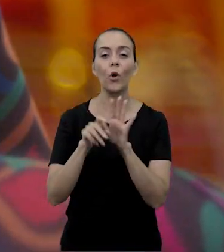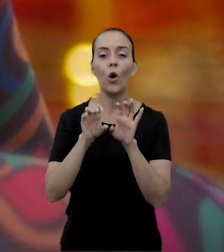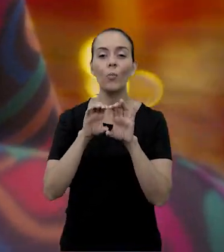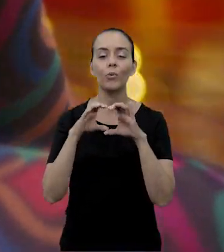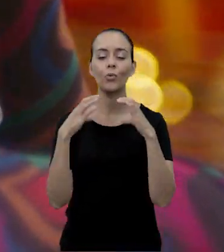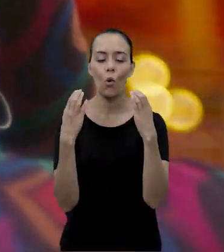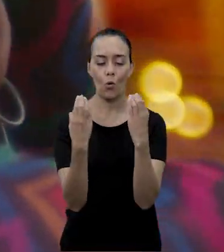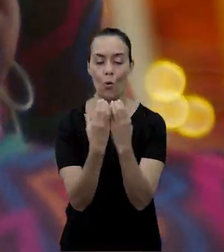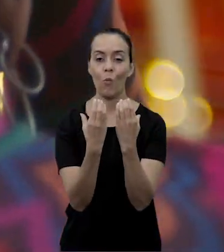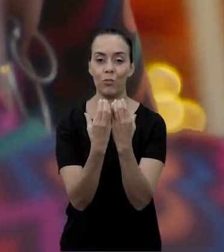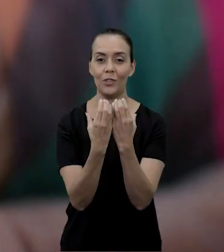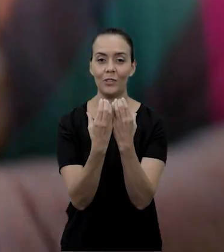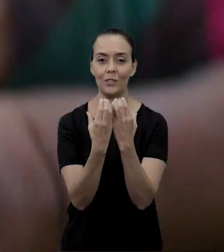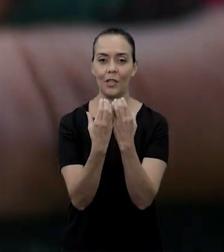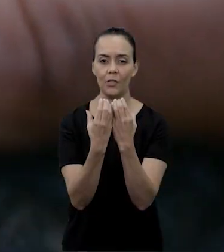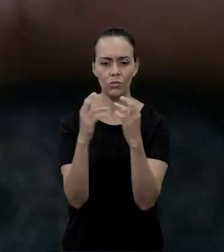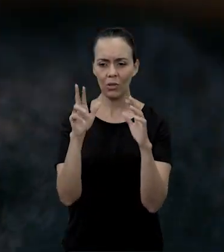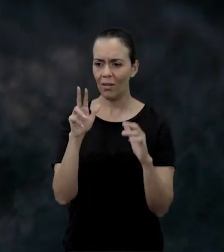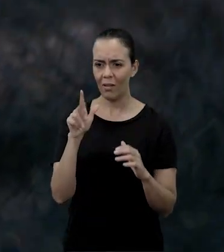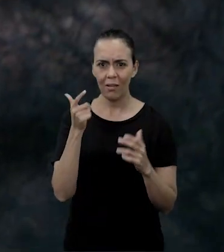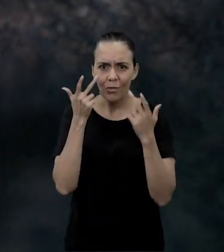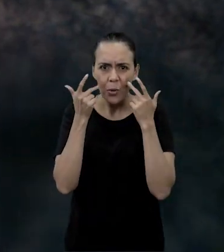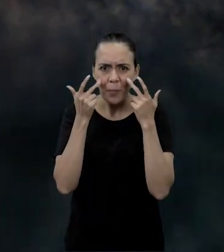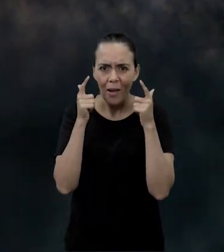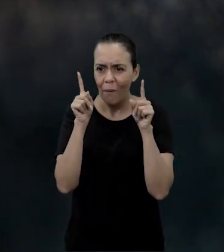É um projeto para a construção do comum.